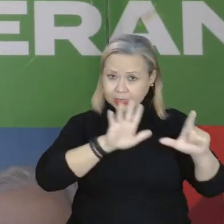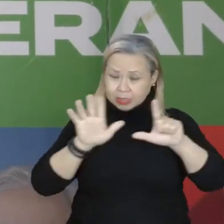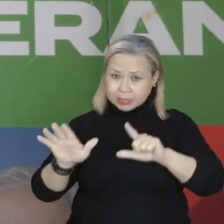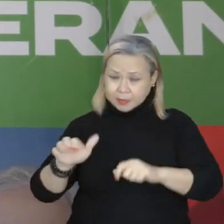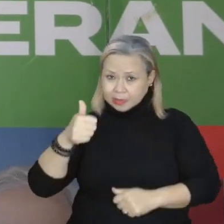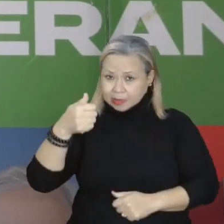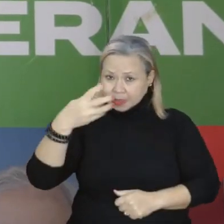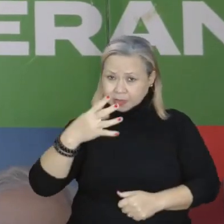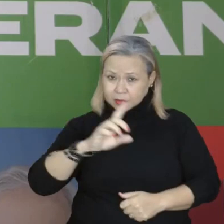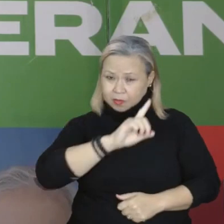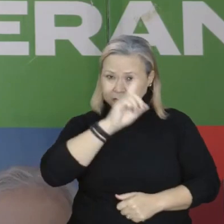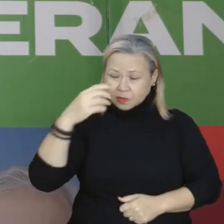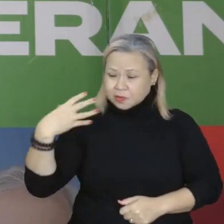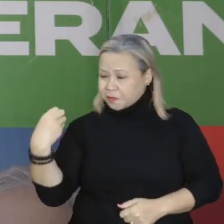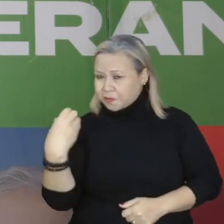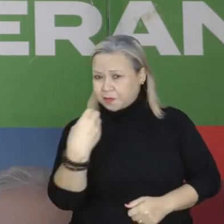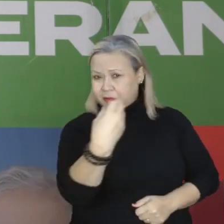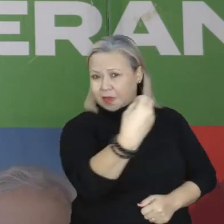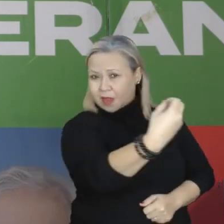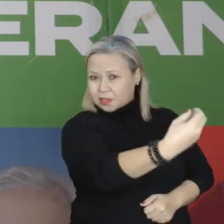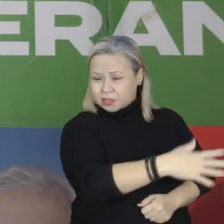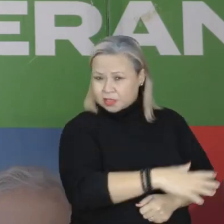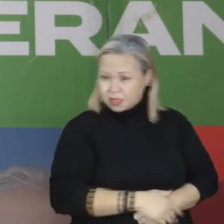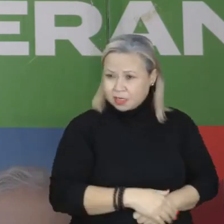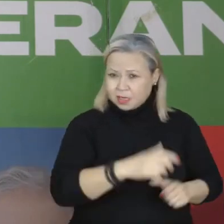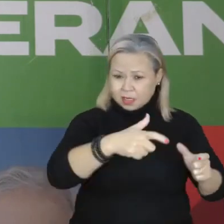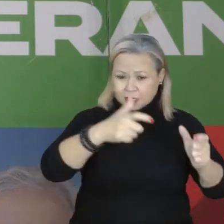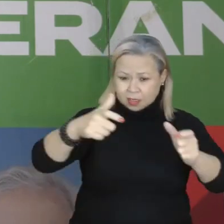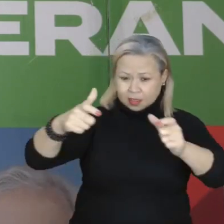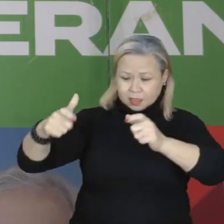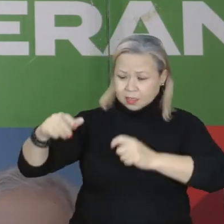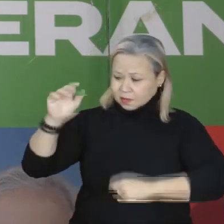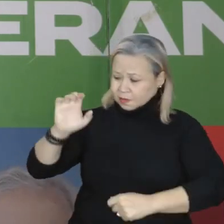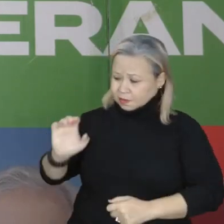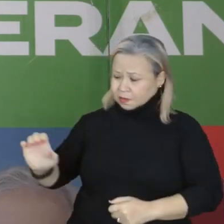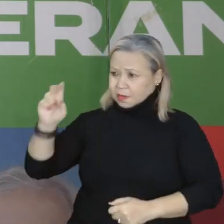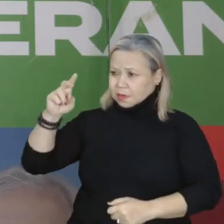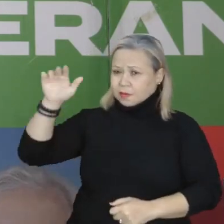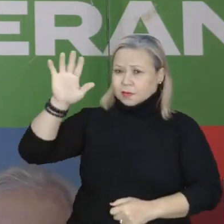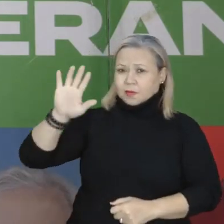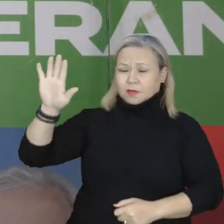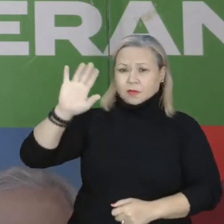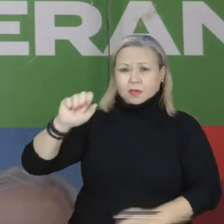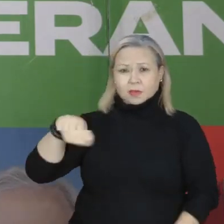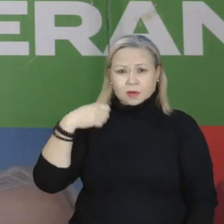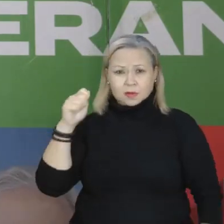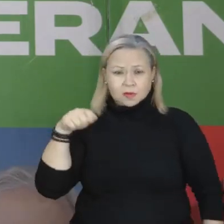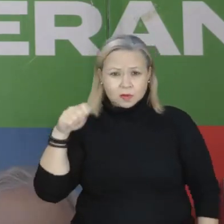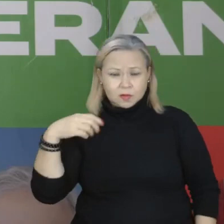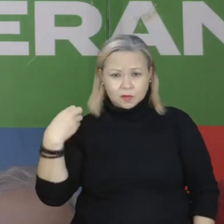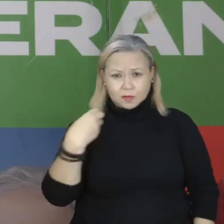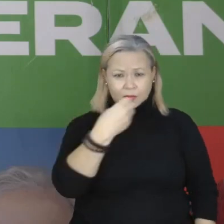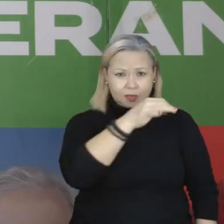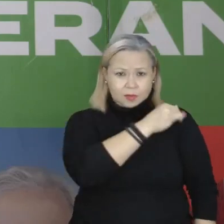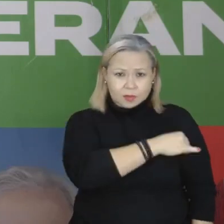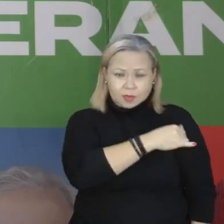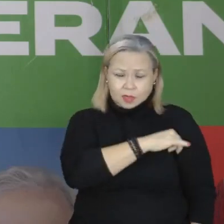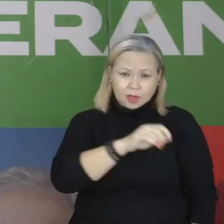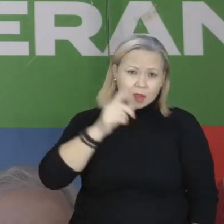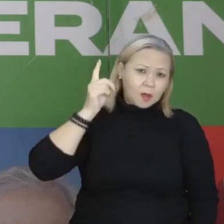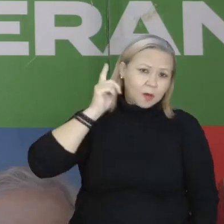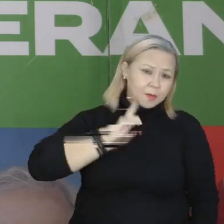dias, eu viajei praticamente, sabe, vários estados do Nordeste, viajei Rio Grande do Sul, viajei Rio de Janeiro, viajei Minas